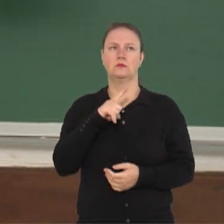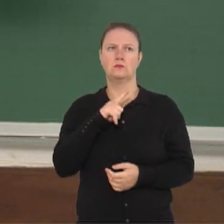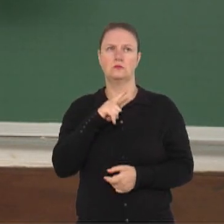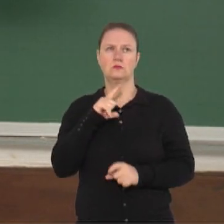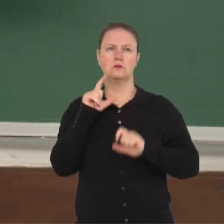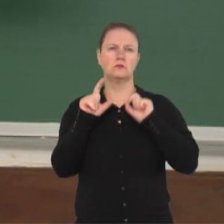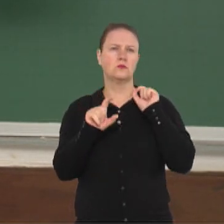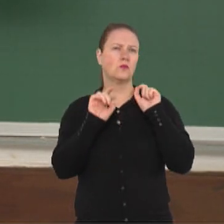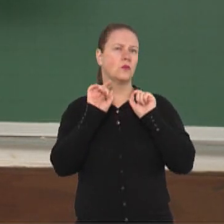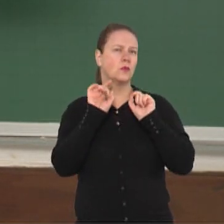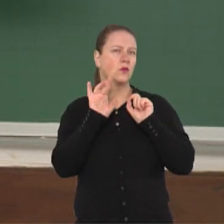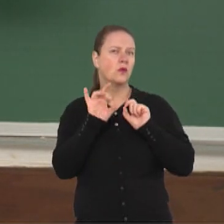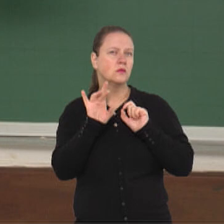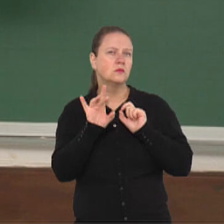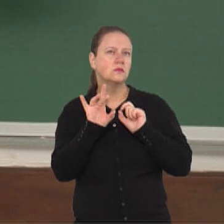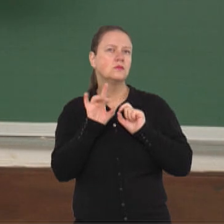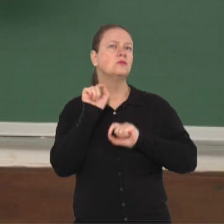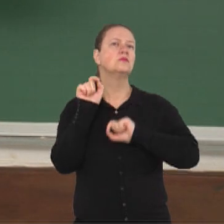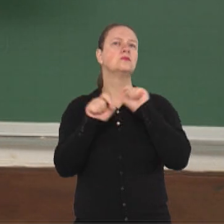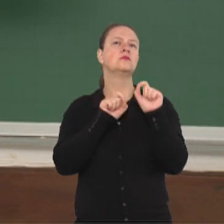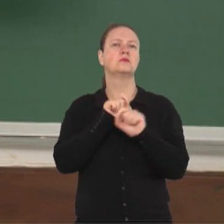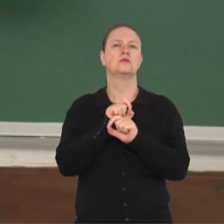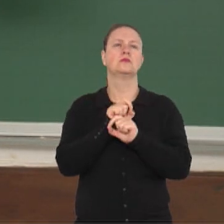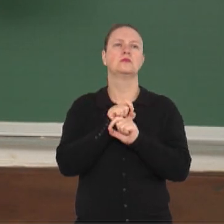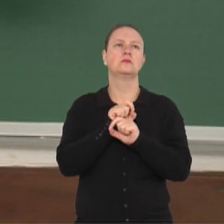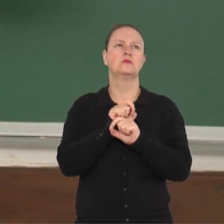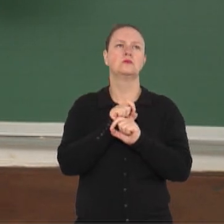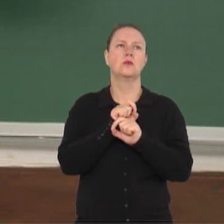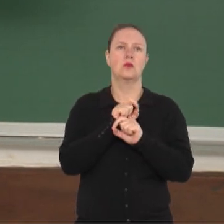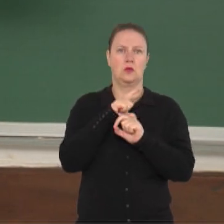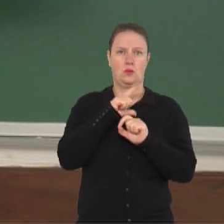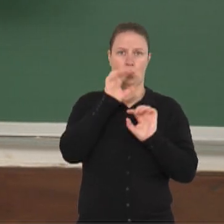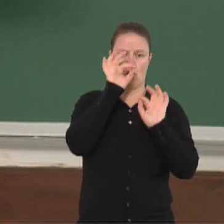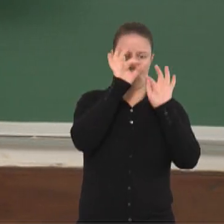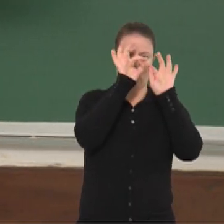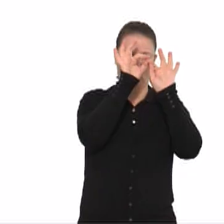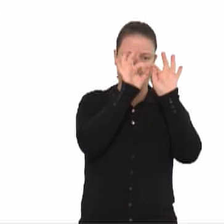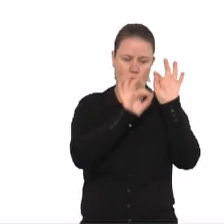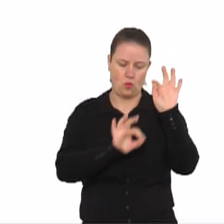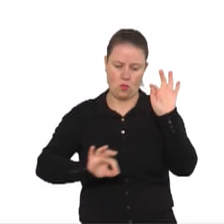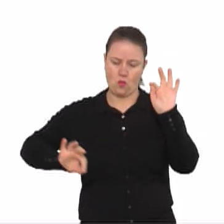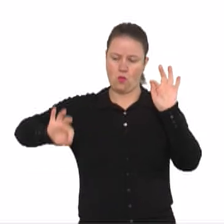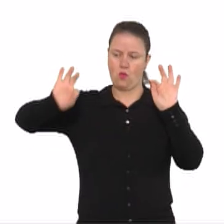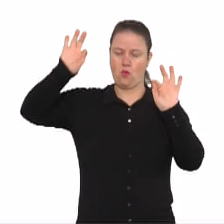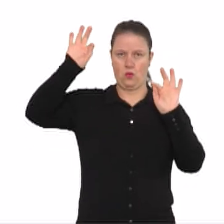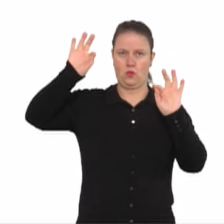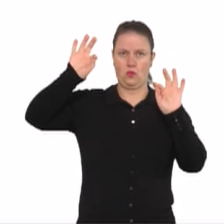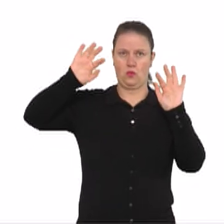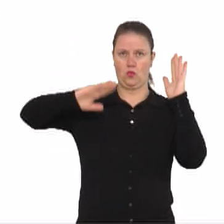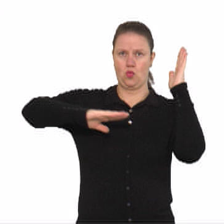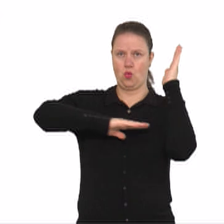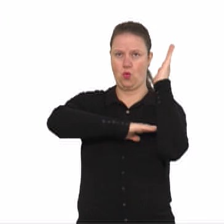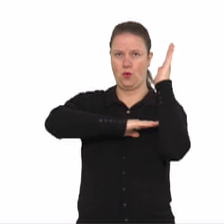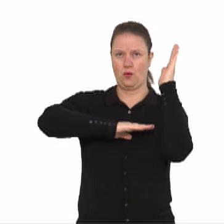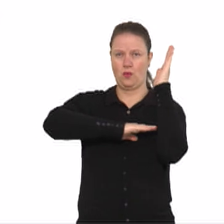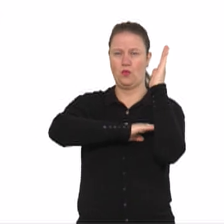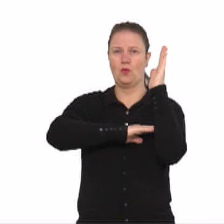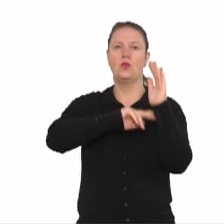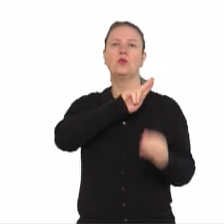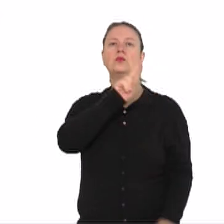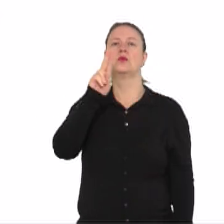dar um gostinho de quero mais, uma curva, tem uma curva que se chama